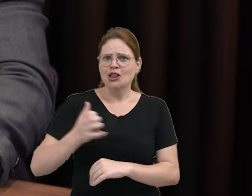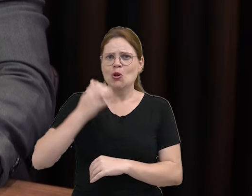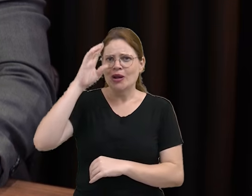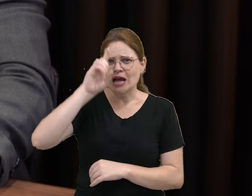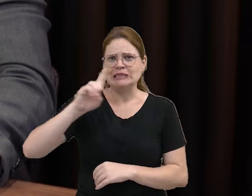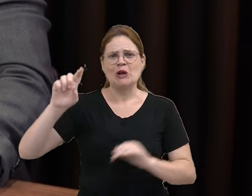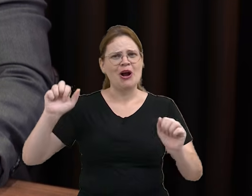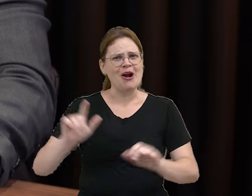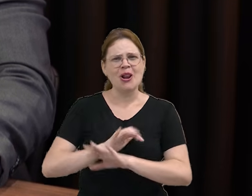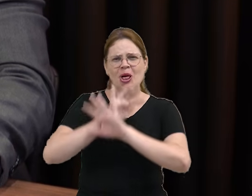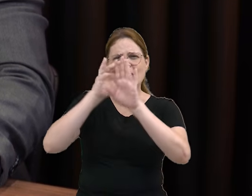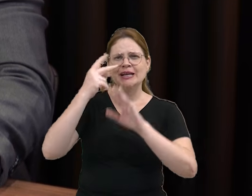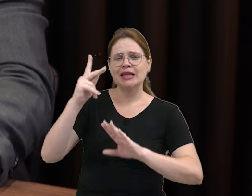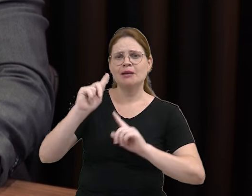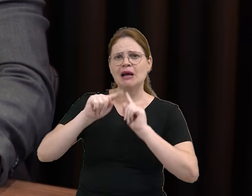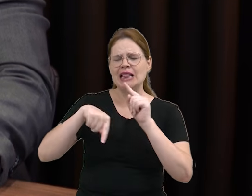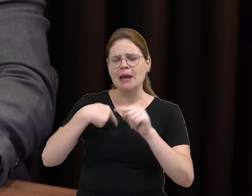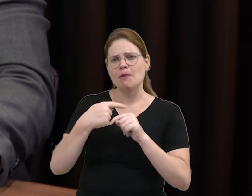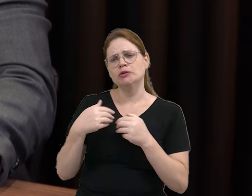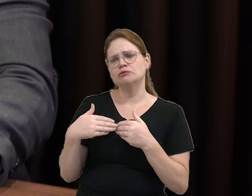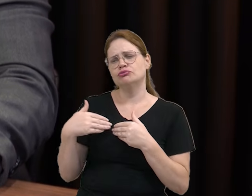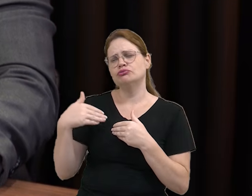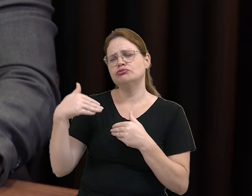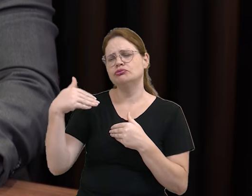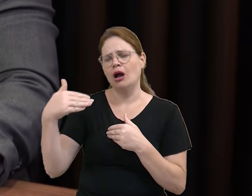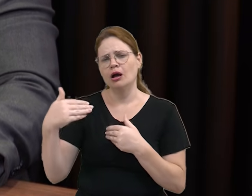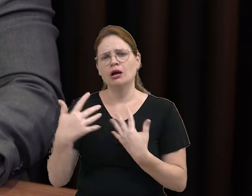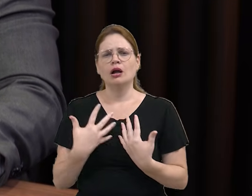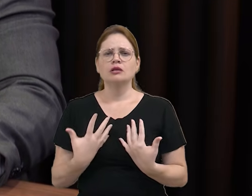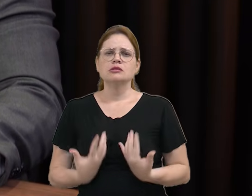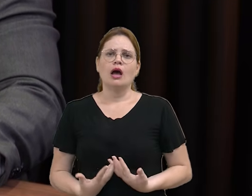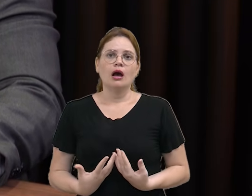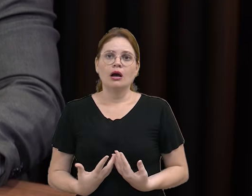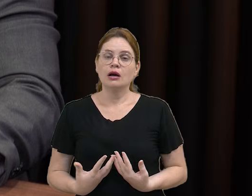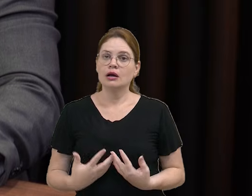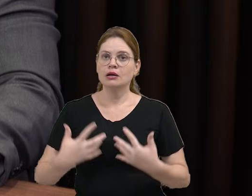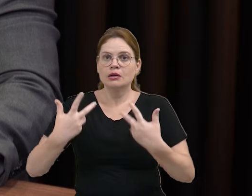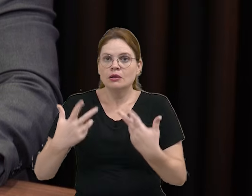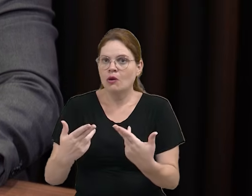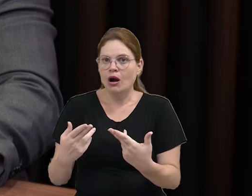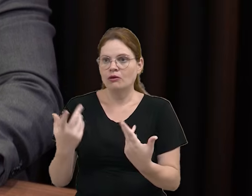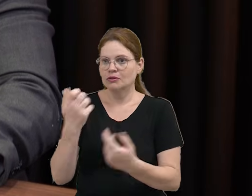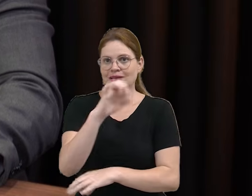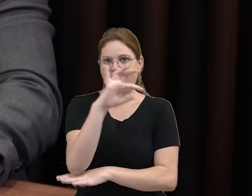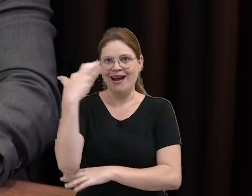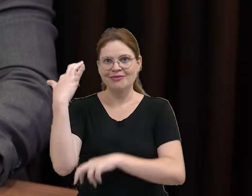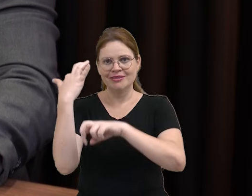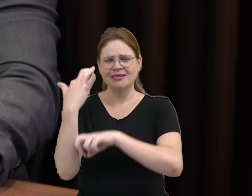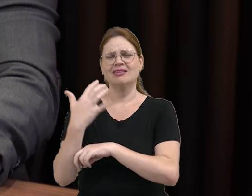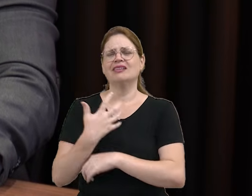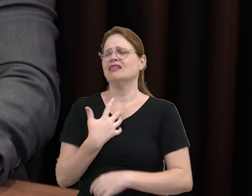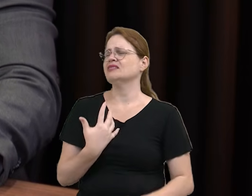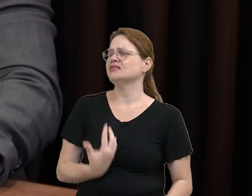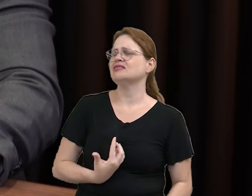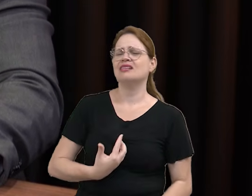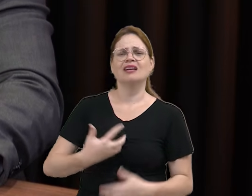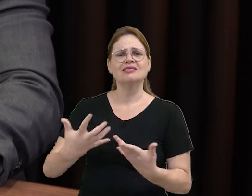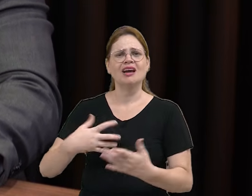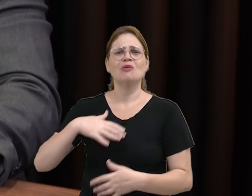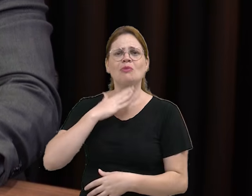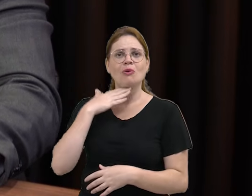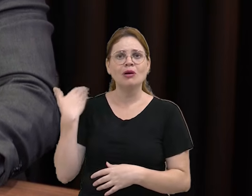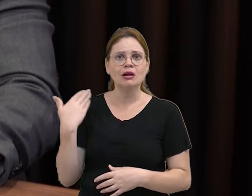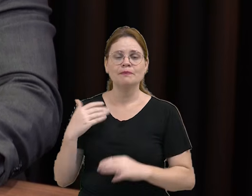podemos perder a sensibilidade de ter o recurso da parte do Senhor, de buscar o recurso, de atender a